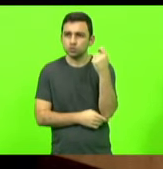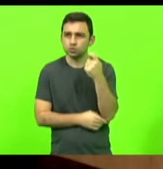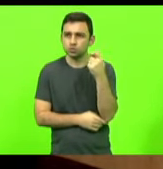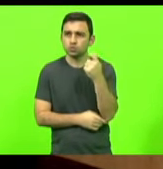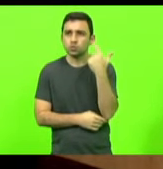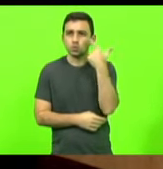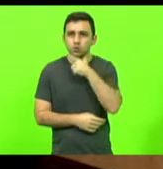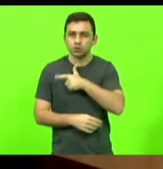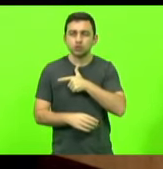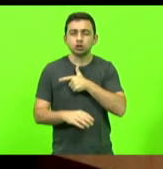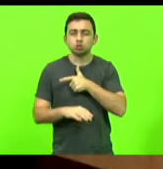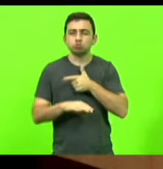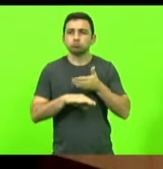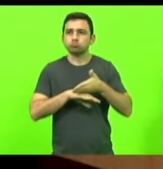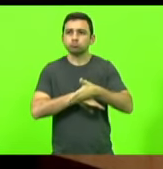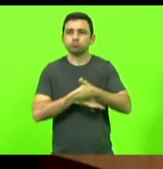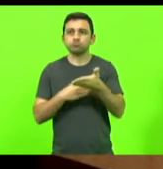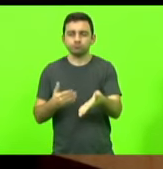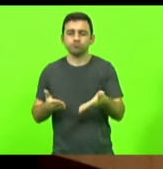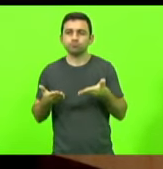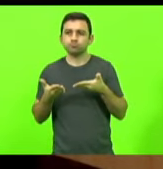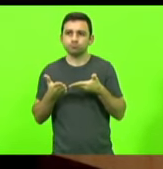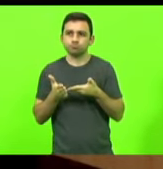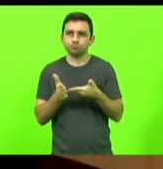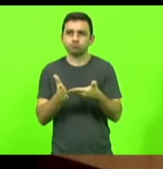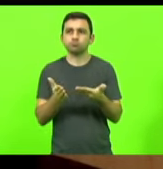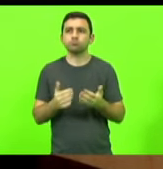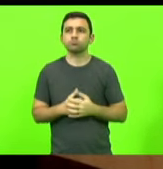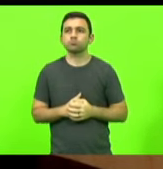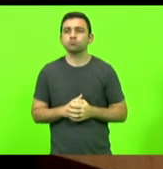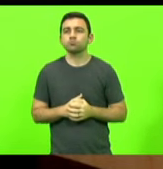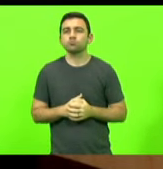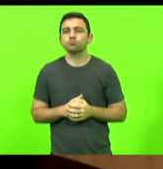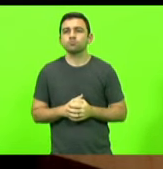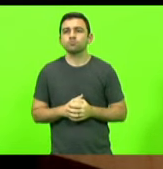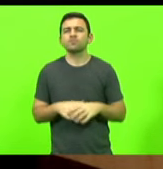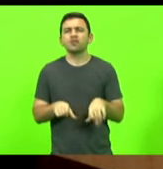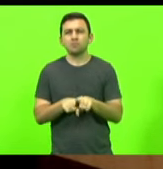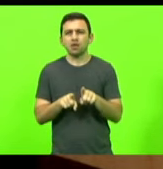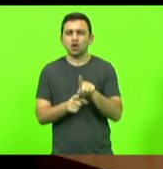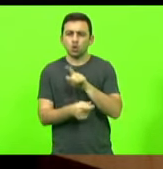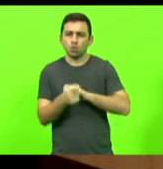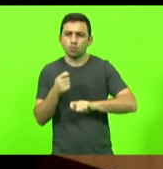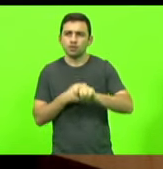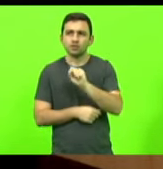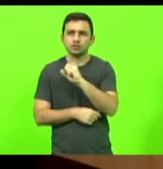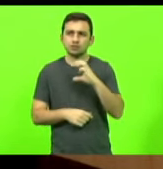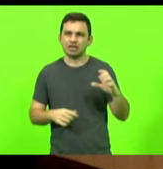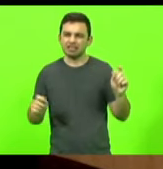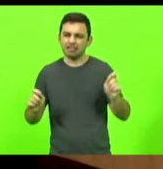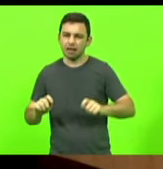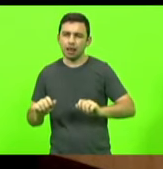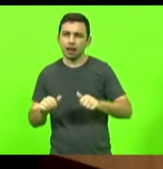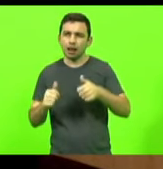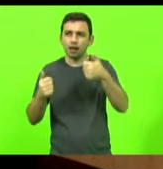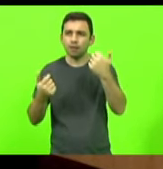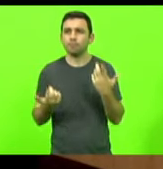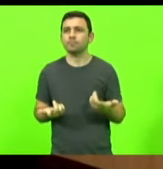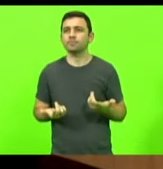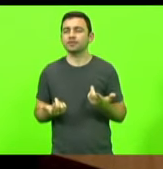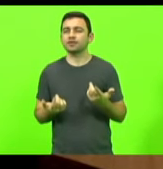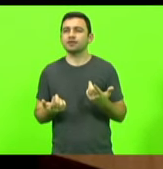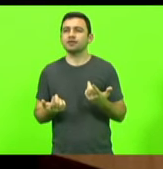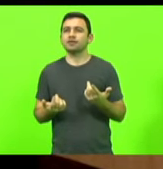a um porto. E isso vai também aquecer a economia catarinense. Empresas do polo cerâmico de Criciúma